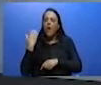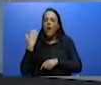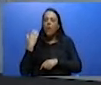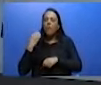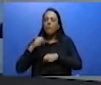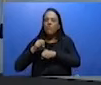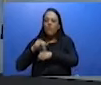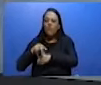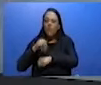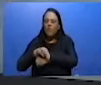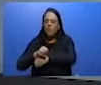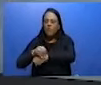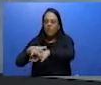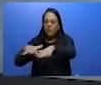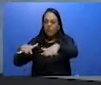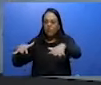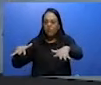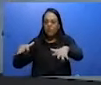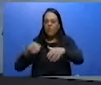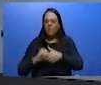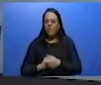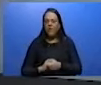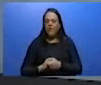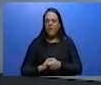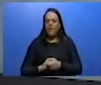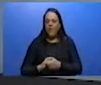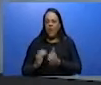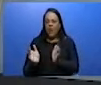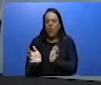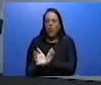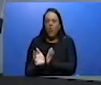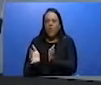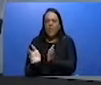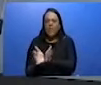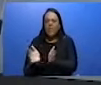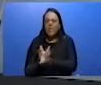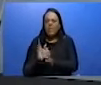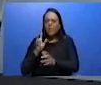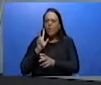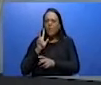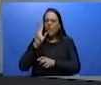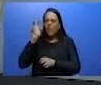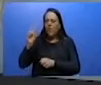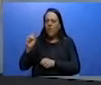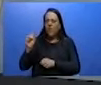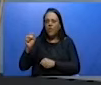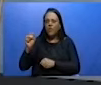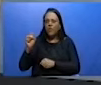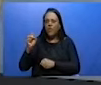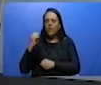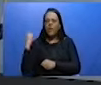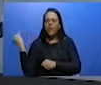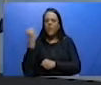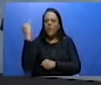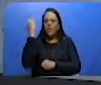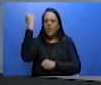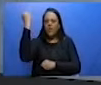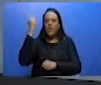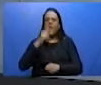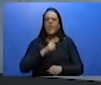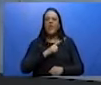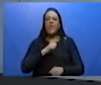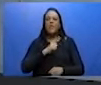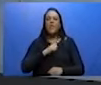nossos heróis, uma das nossas tribos mais aguerridas. Existem milhares de histórias e histórias verdadeiras. Como que eu